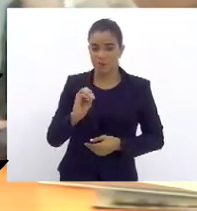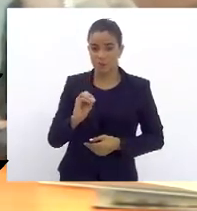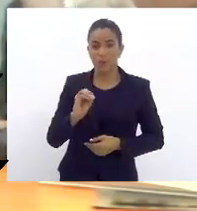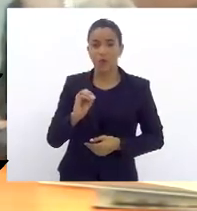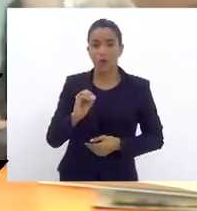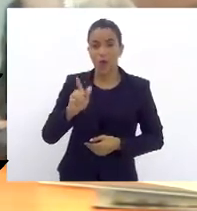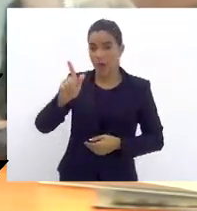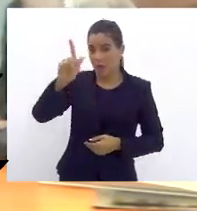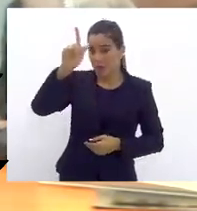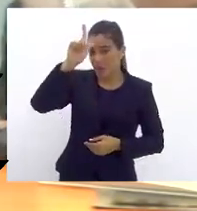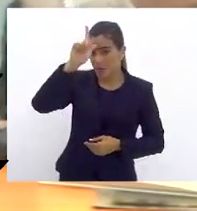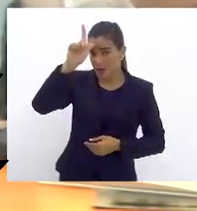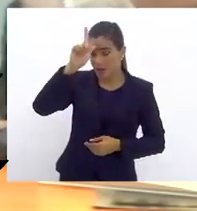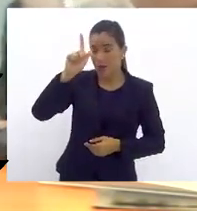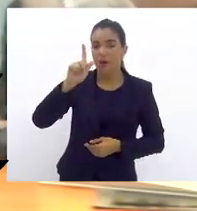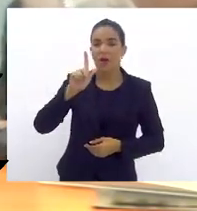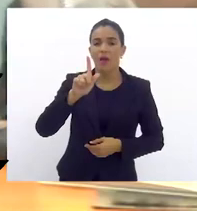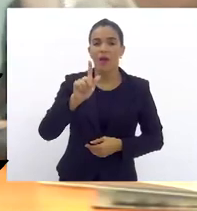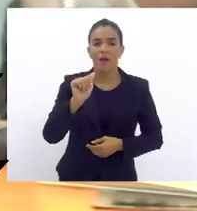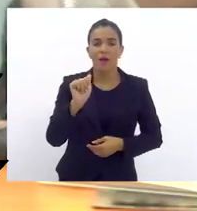Quilombo da Gamboa